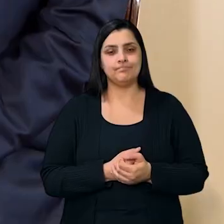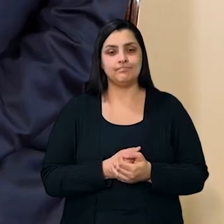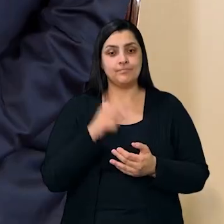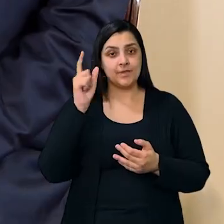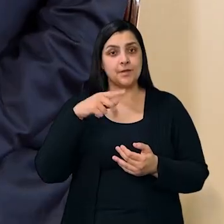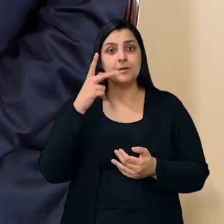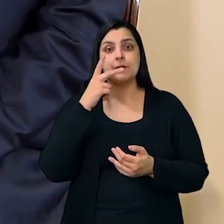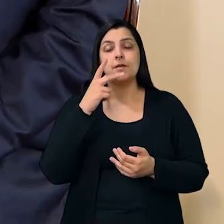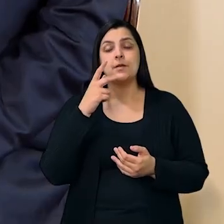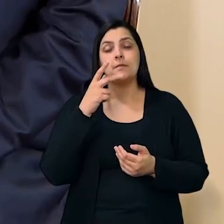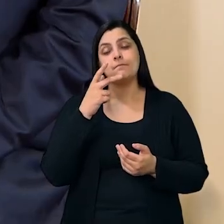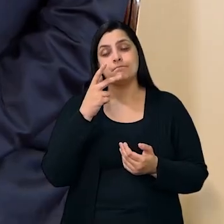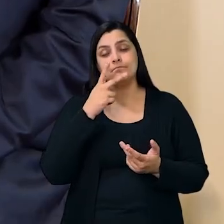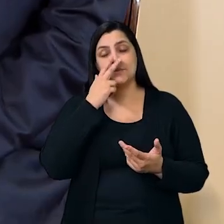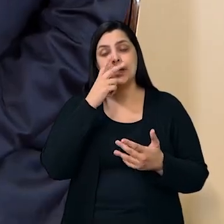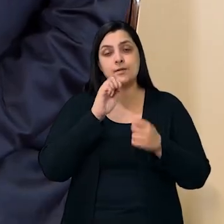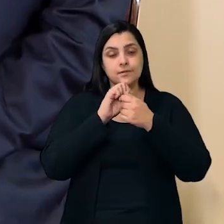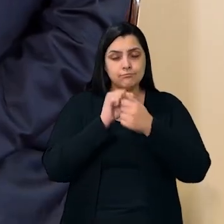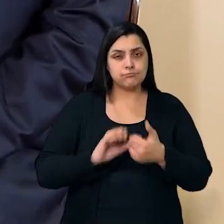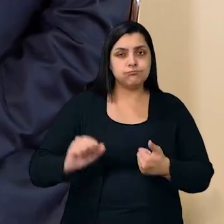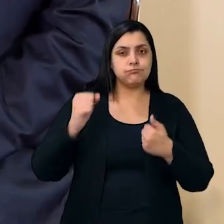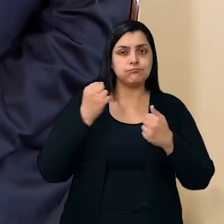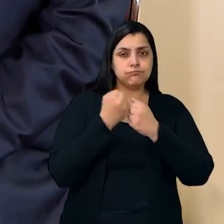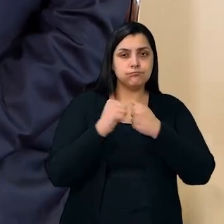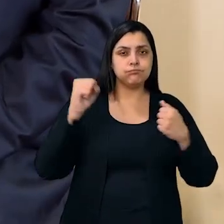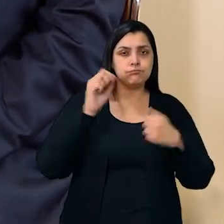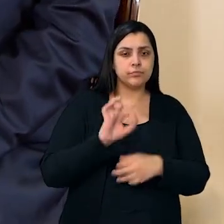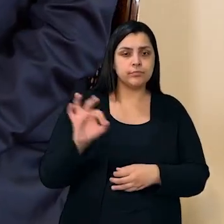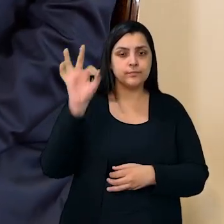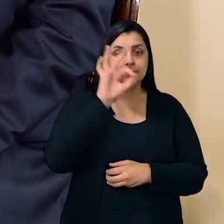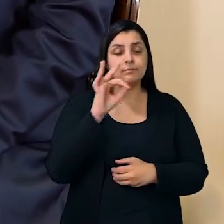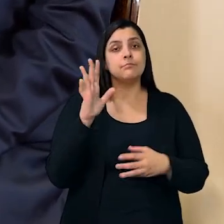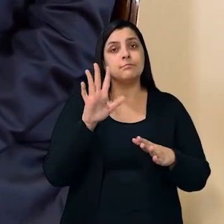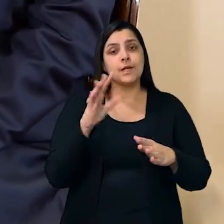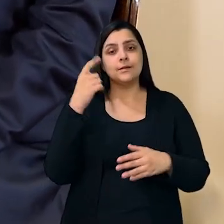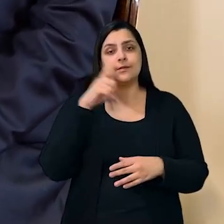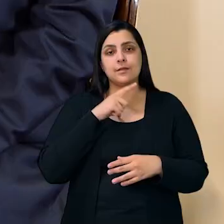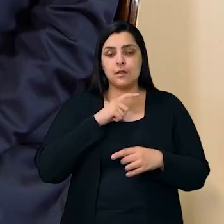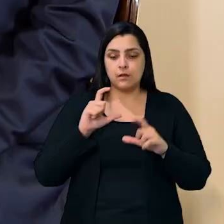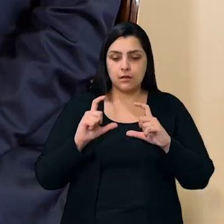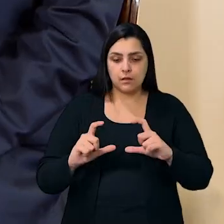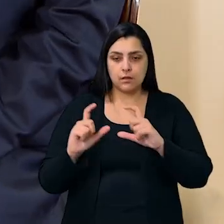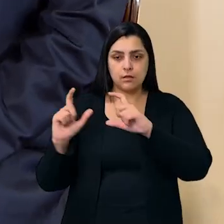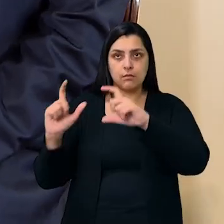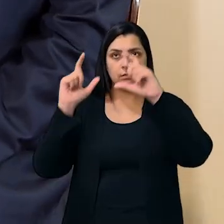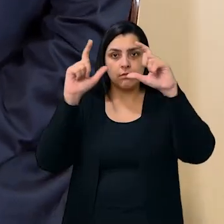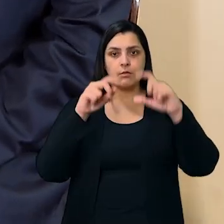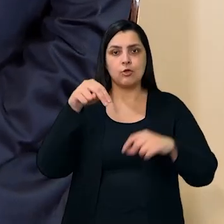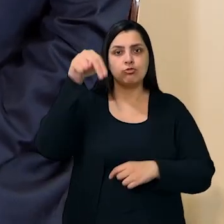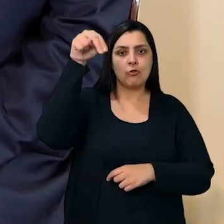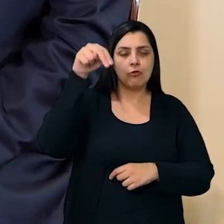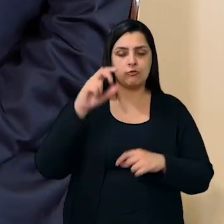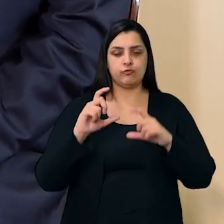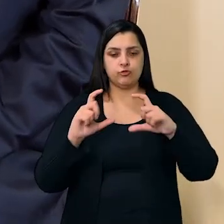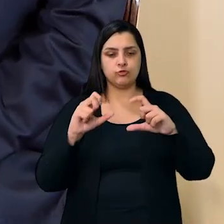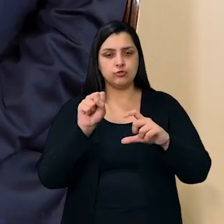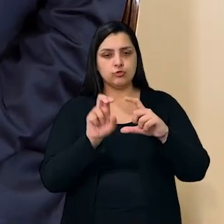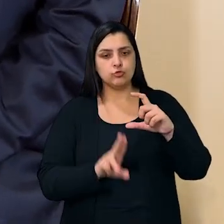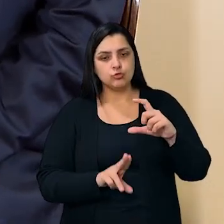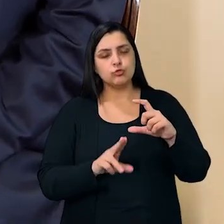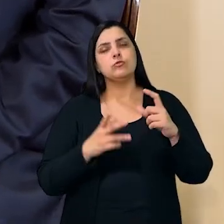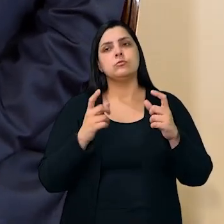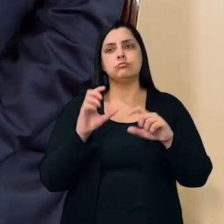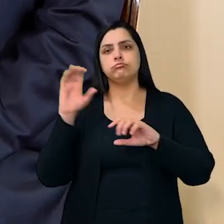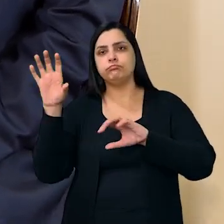dimensão continental do Brasil importa em que haja um regionalismo muito acentuado, do norte do